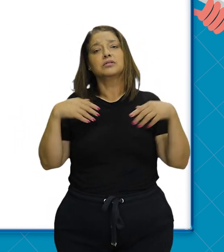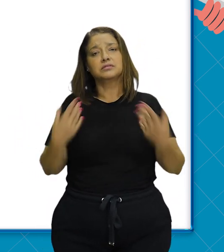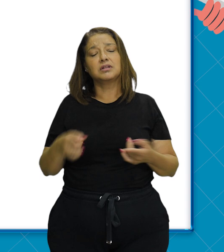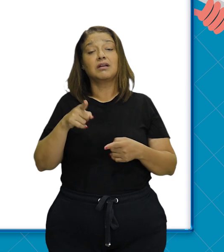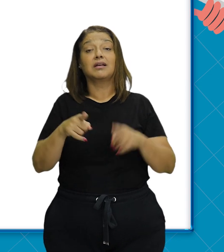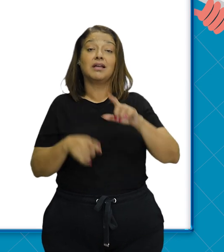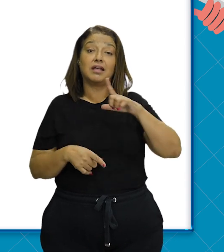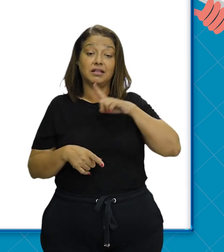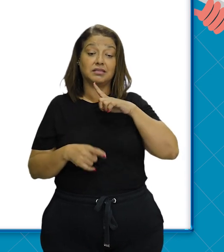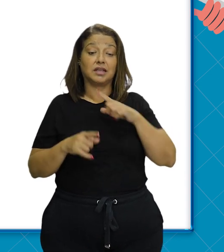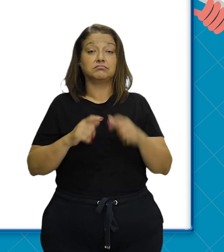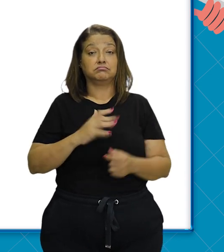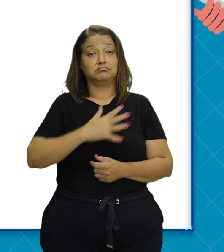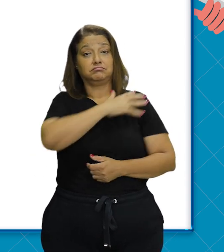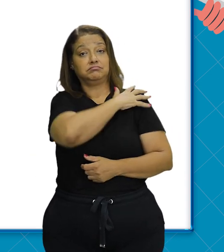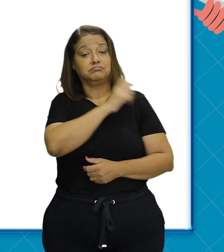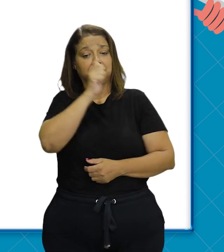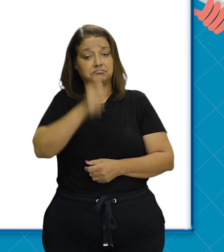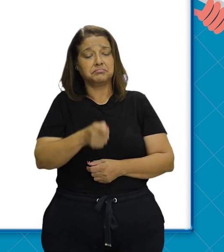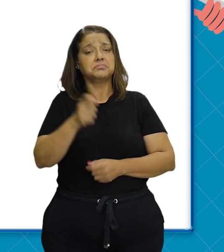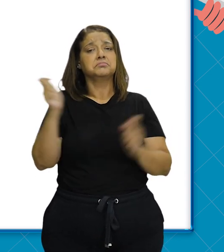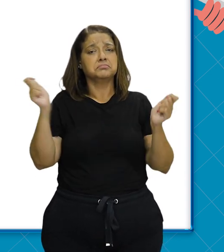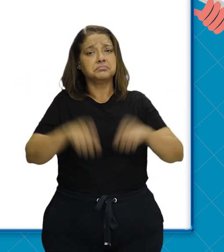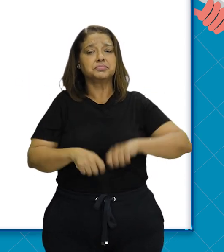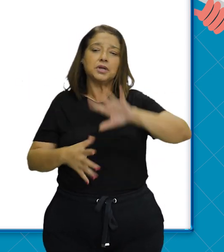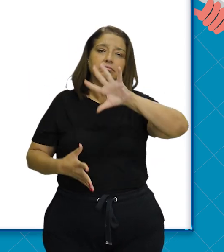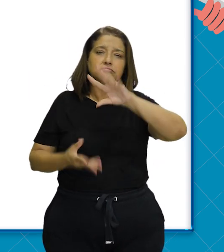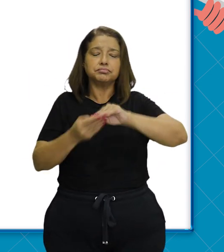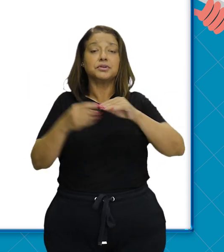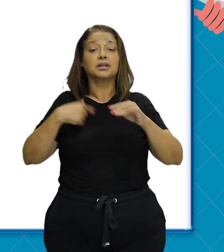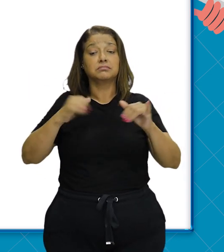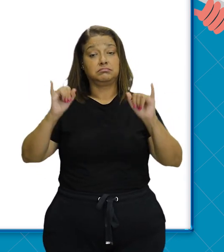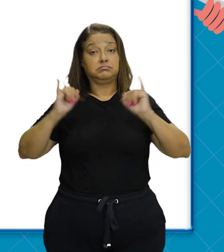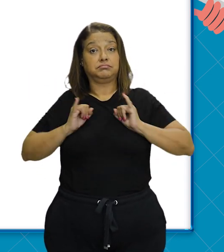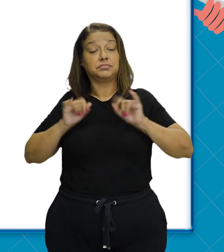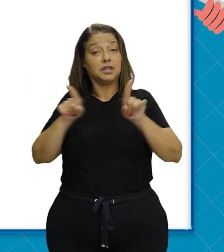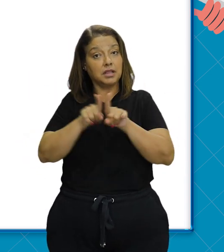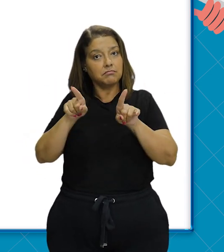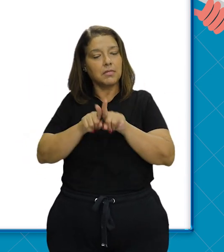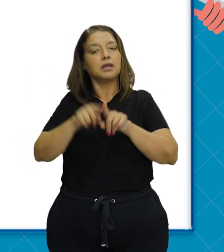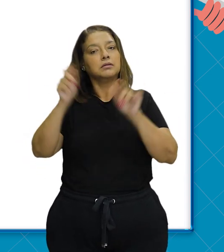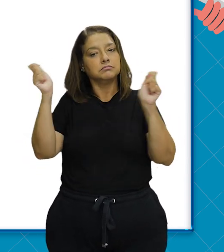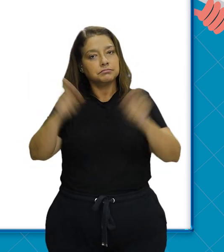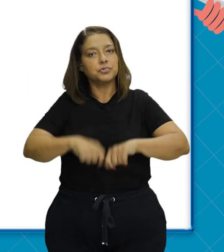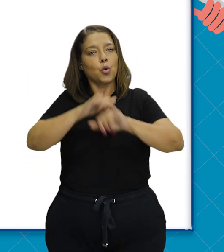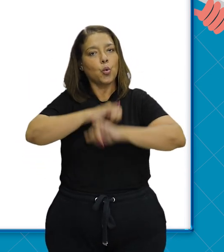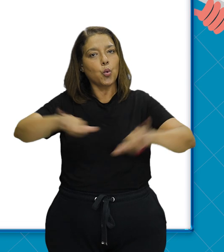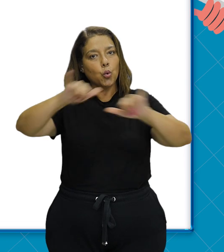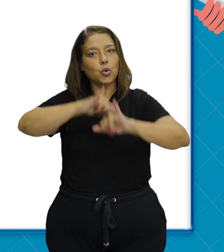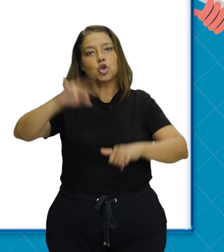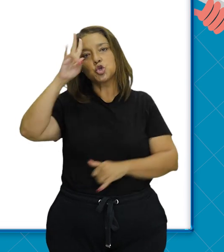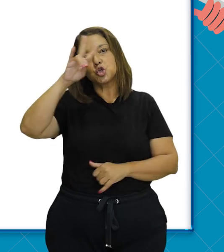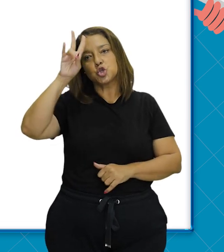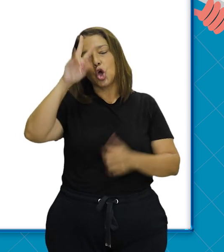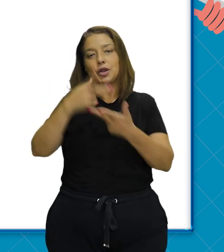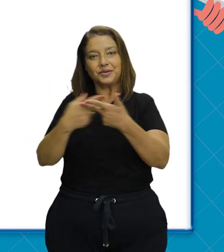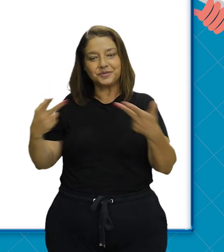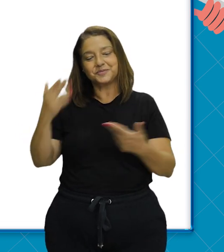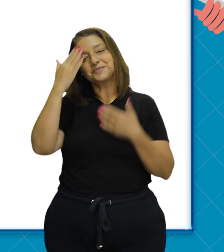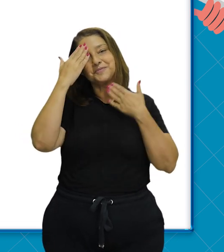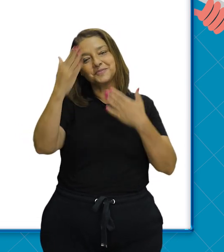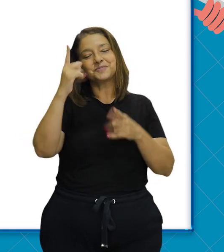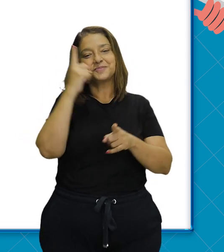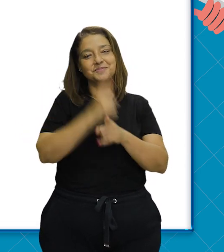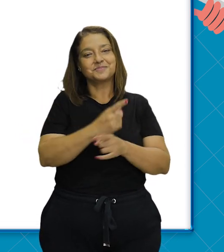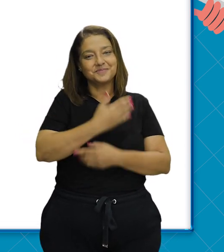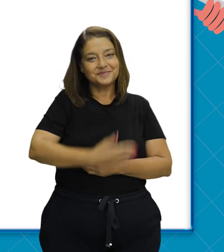apresentar todas as narrativas de forma mais imparcial possível, mas ao mesmo tempo, sem ocultar fatos históricos. Muito obrigada e